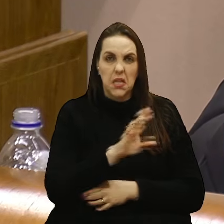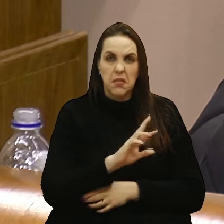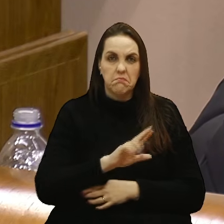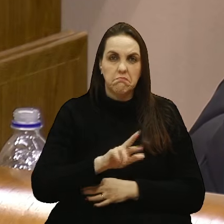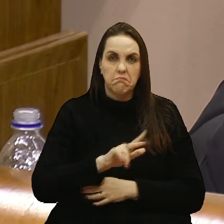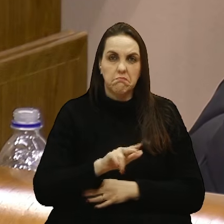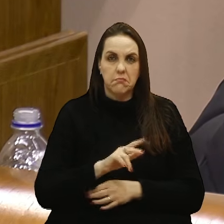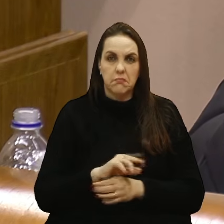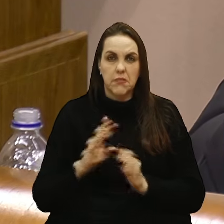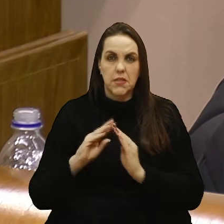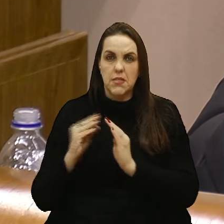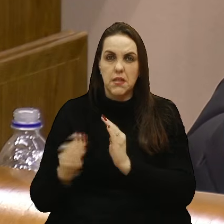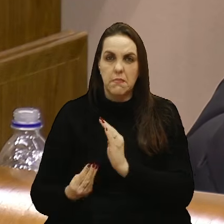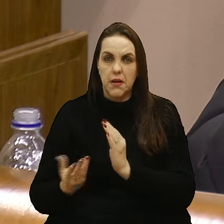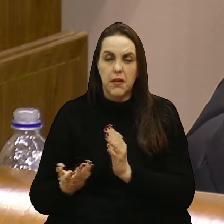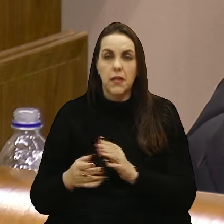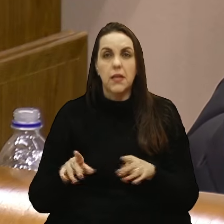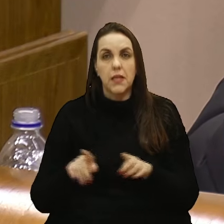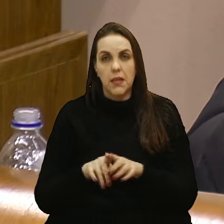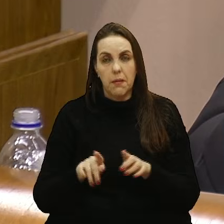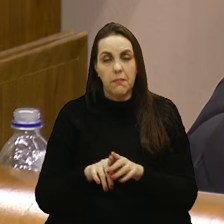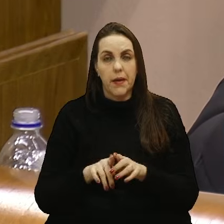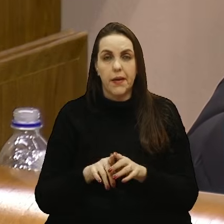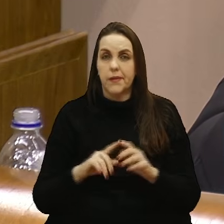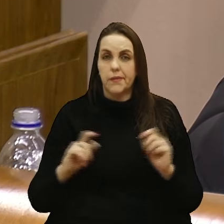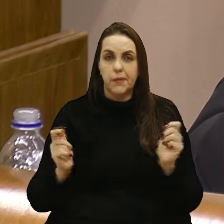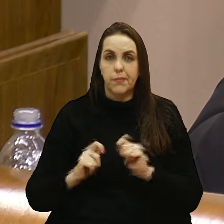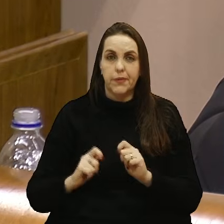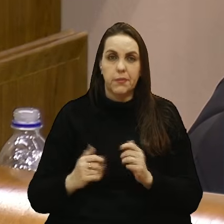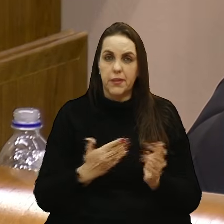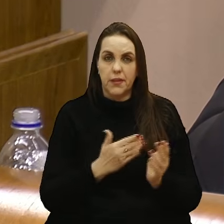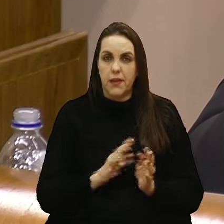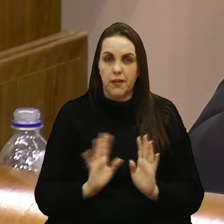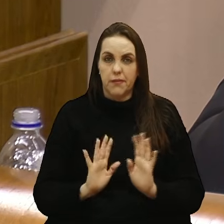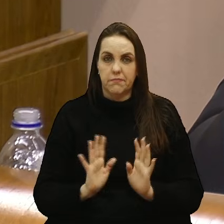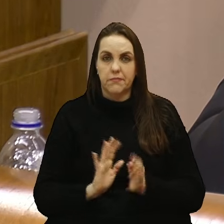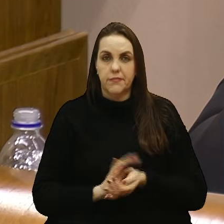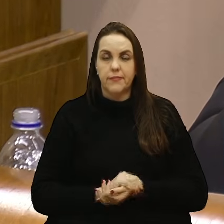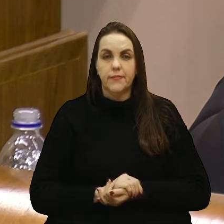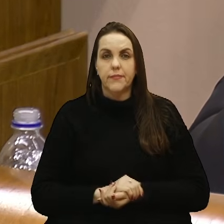do SAMAI, e eu acho que hoje seria inviável isso, né?